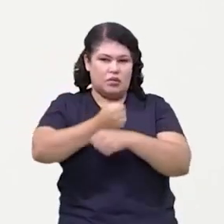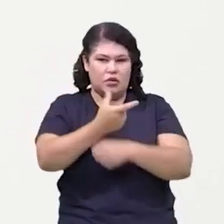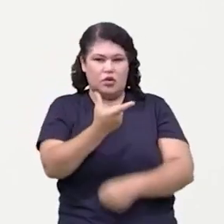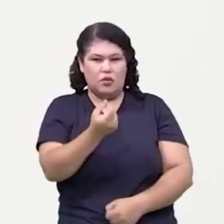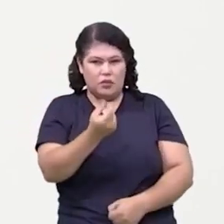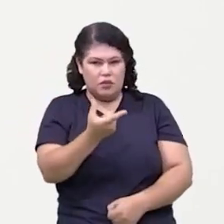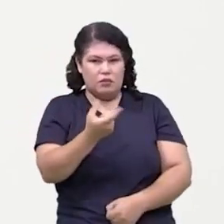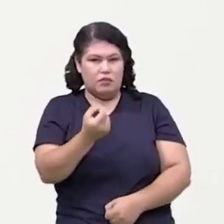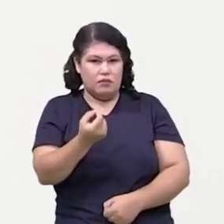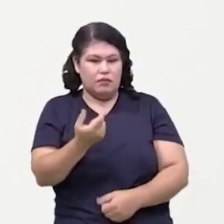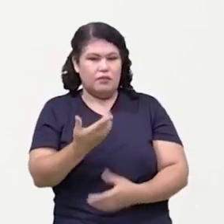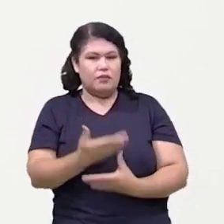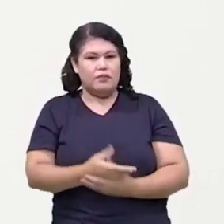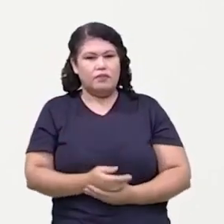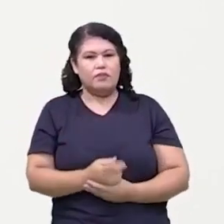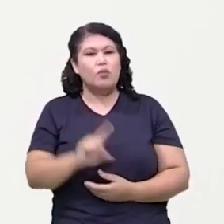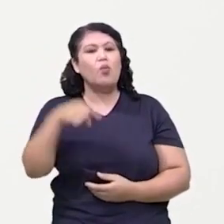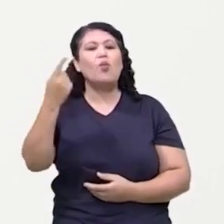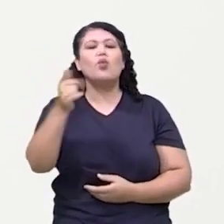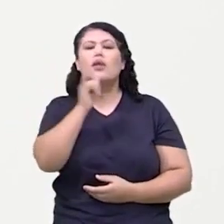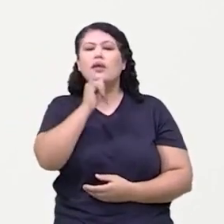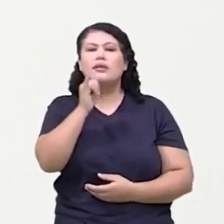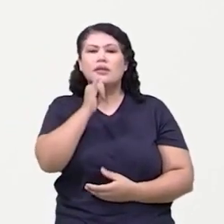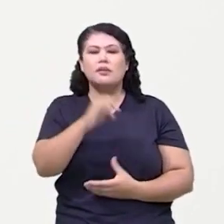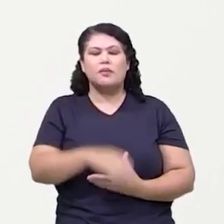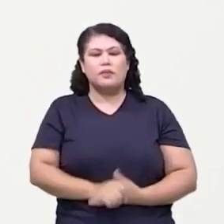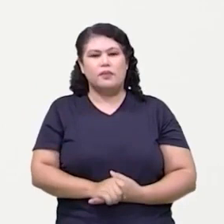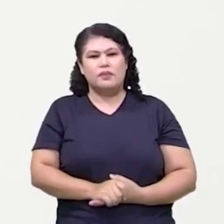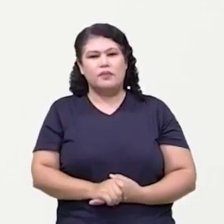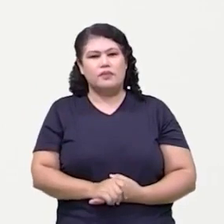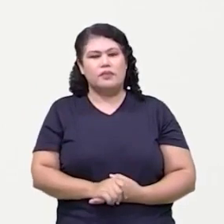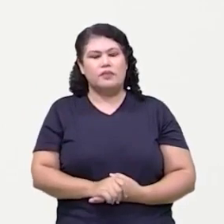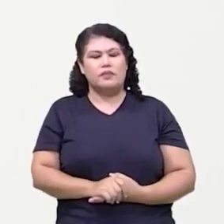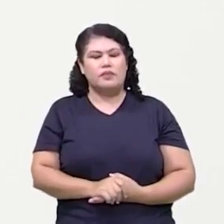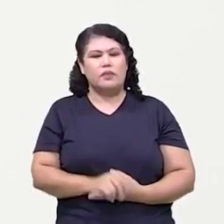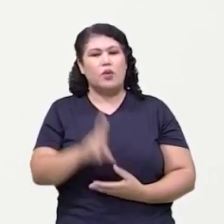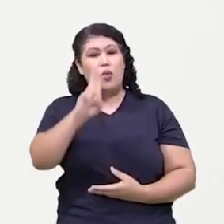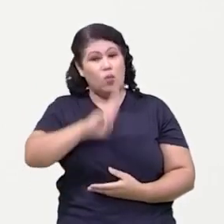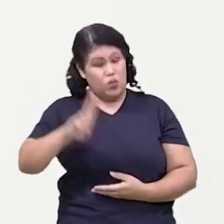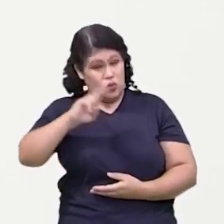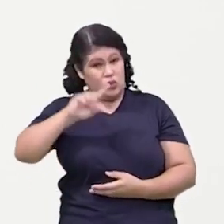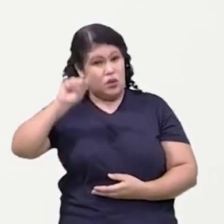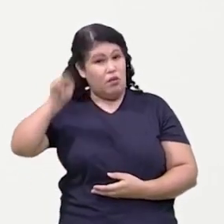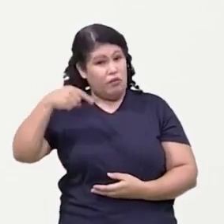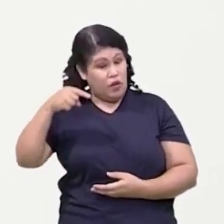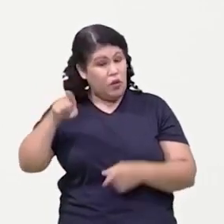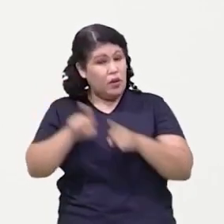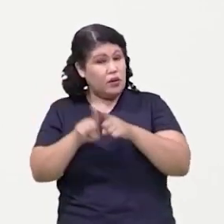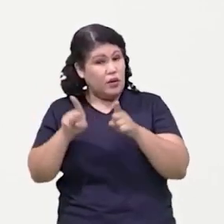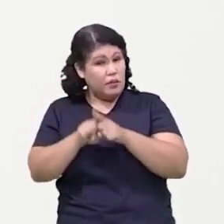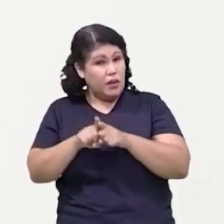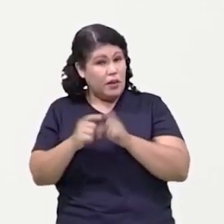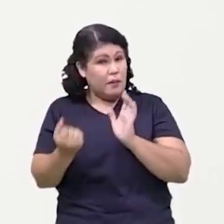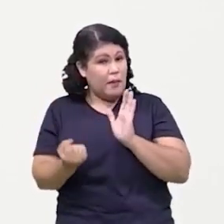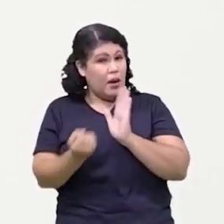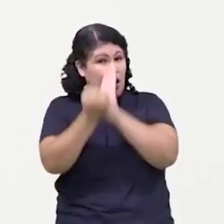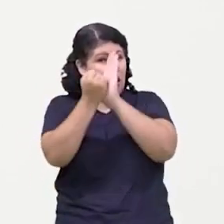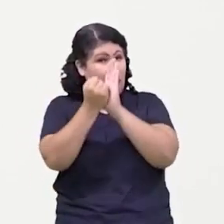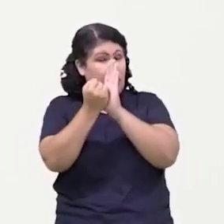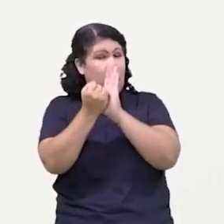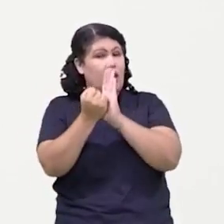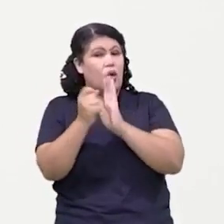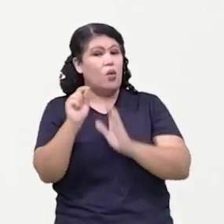2020. Vamos para a próxima. Usa-se vírgula para marcar a